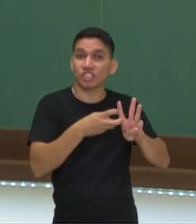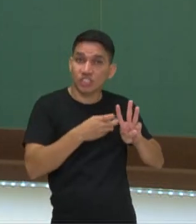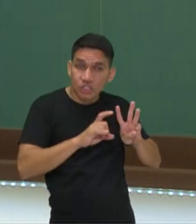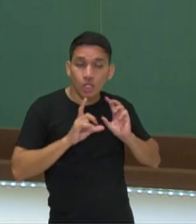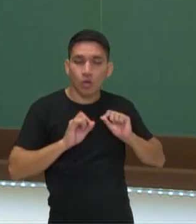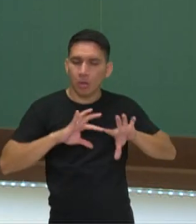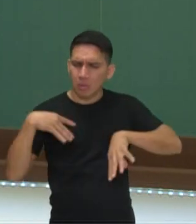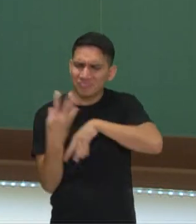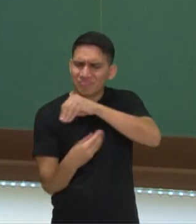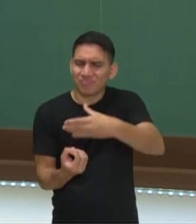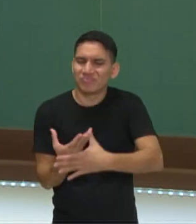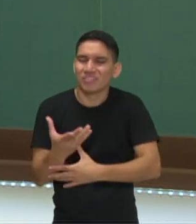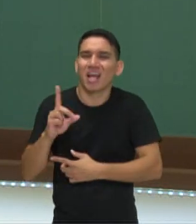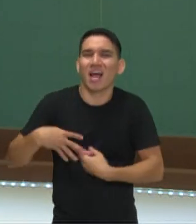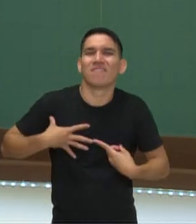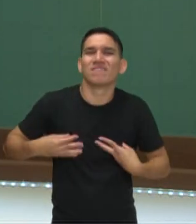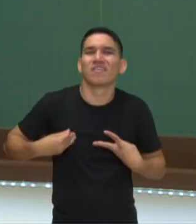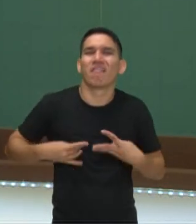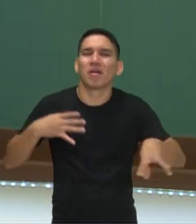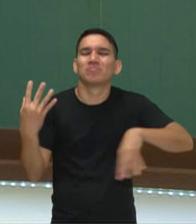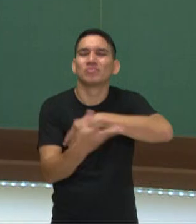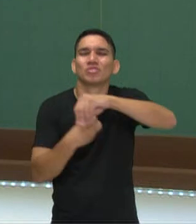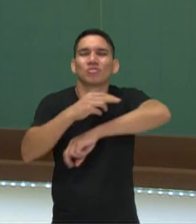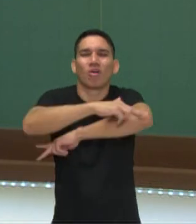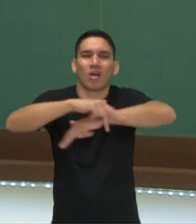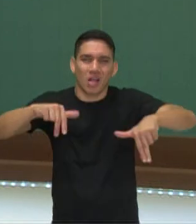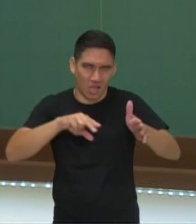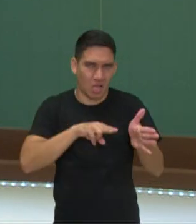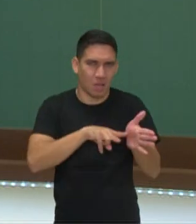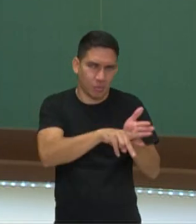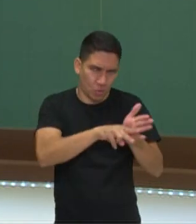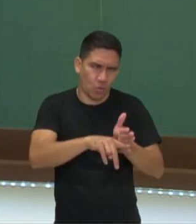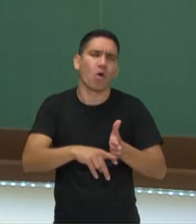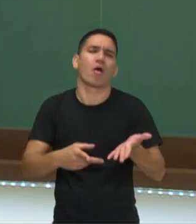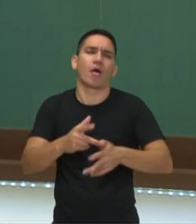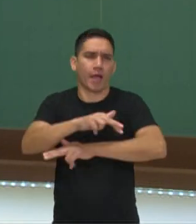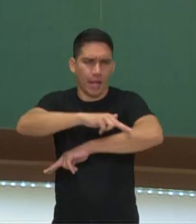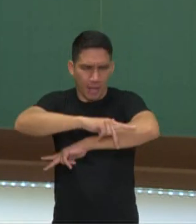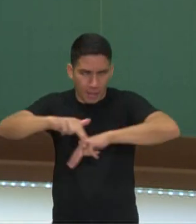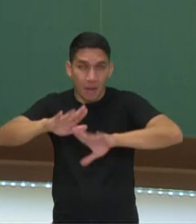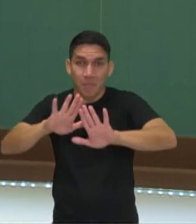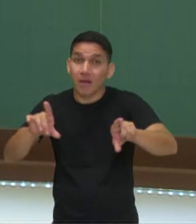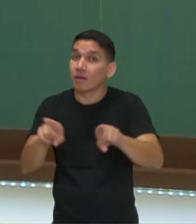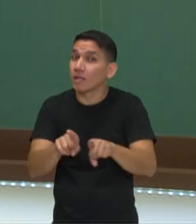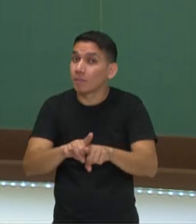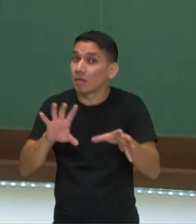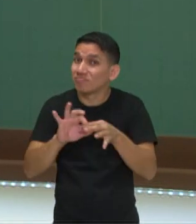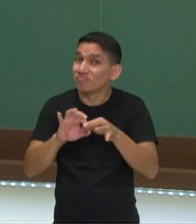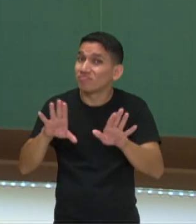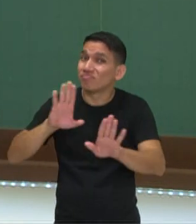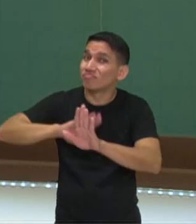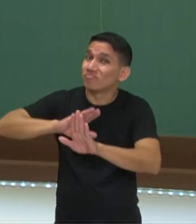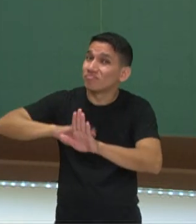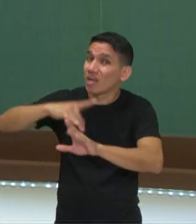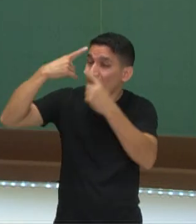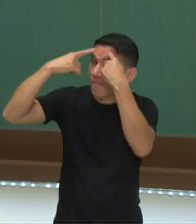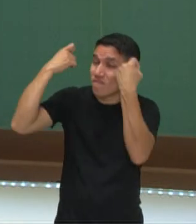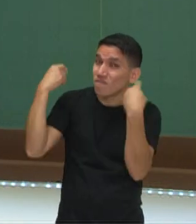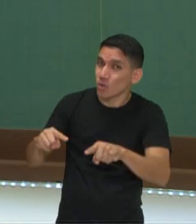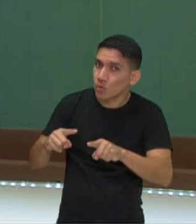uma mistura étnica, né, biológica, étnica, mas também pautado na violência, tá?